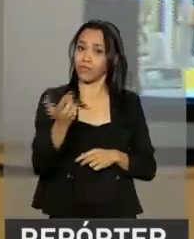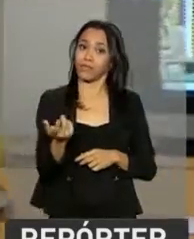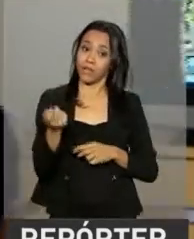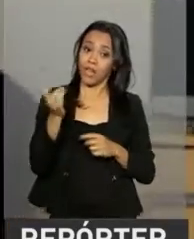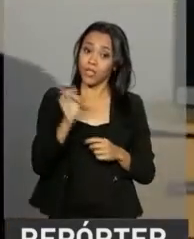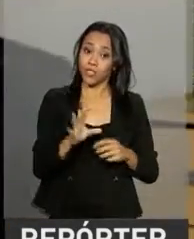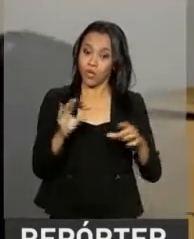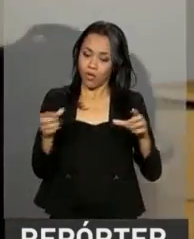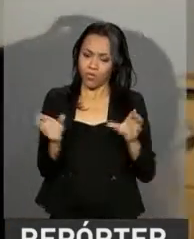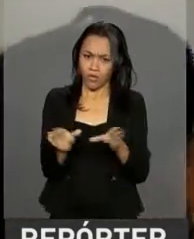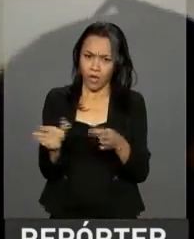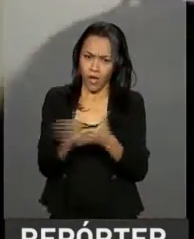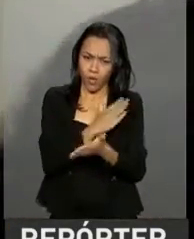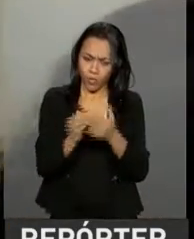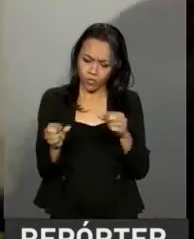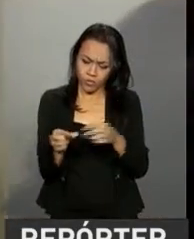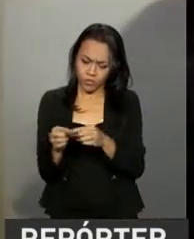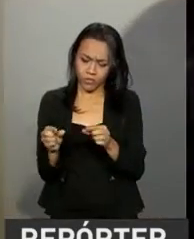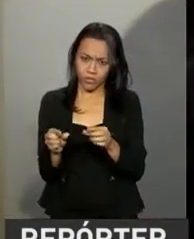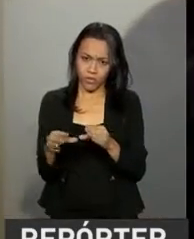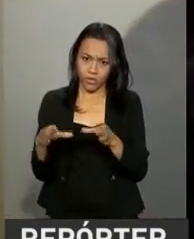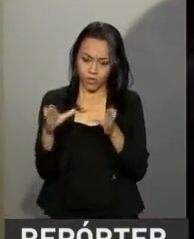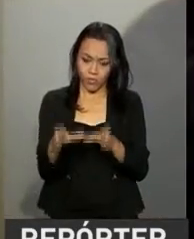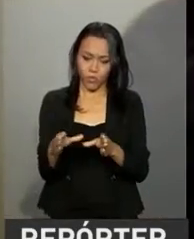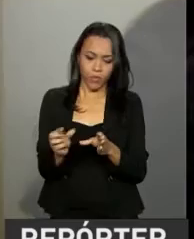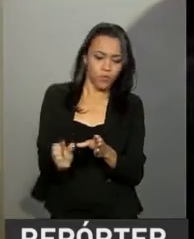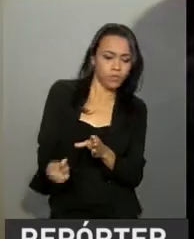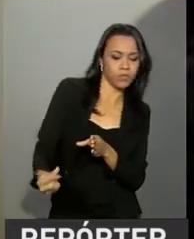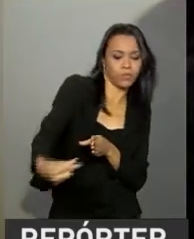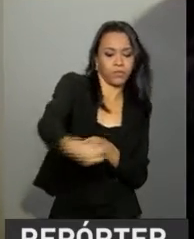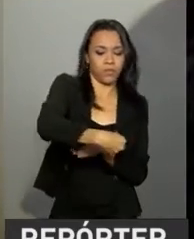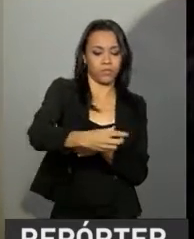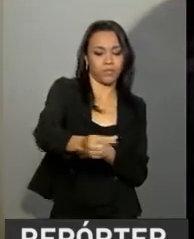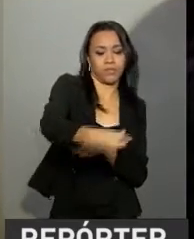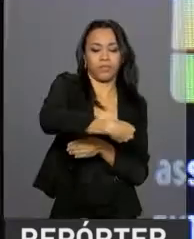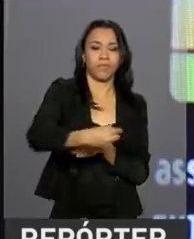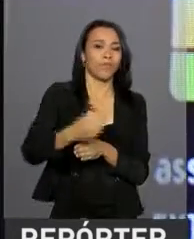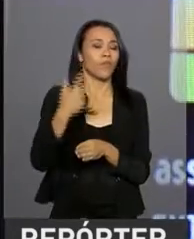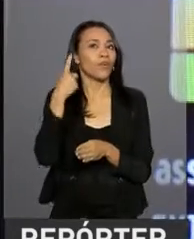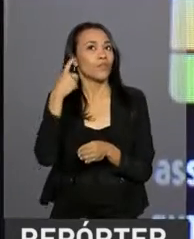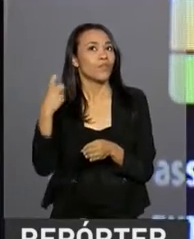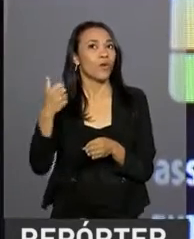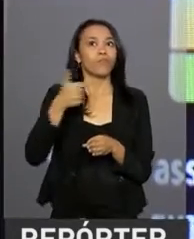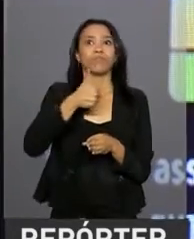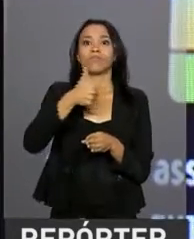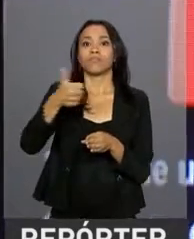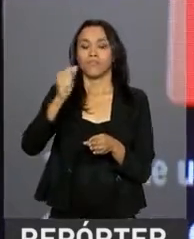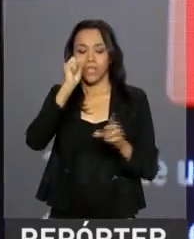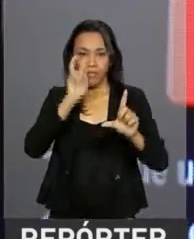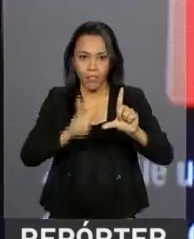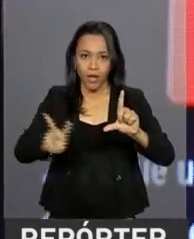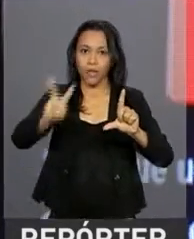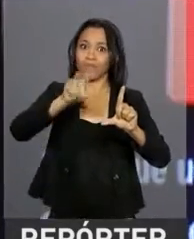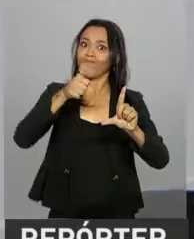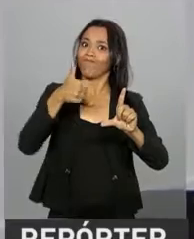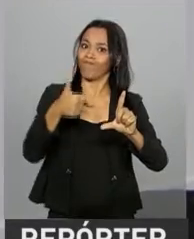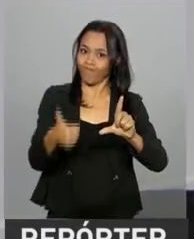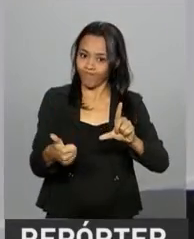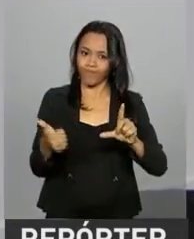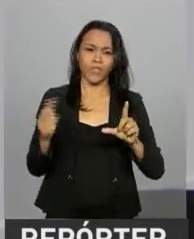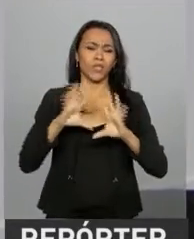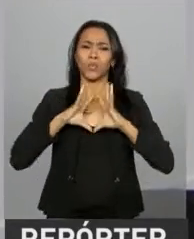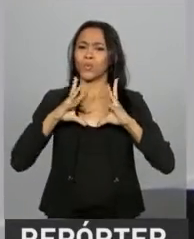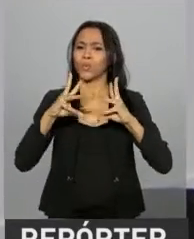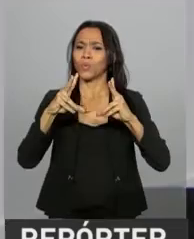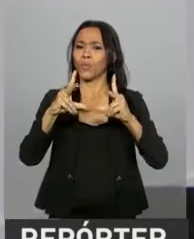basta conectar alguns cabos para perceber a diferença no som e na imagem até 2018 todo o país vai deixar